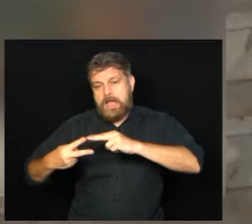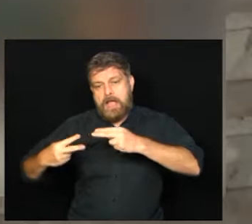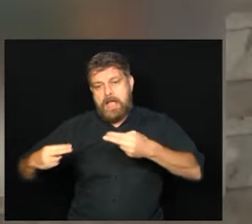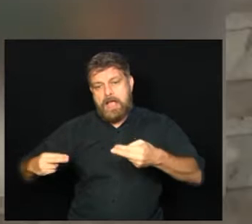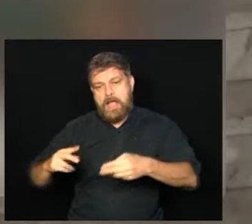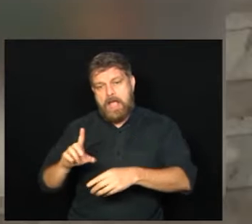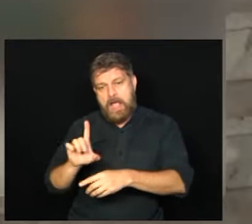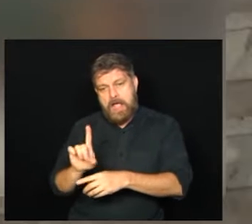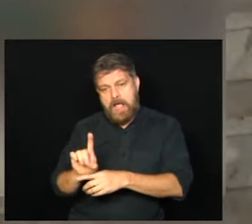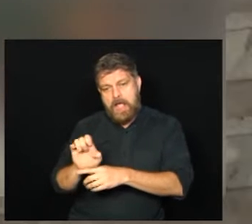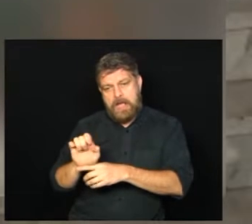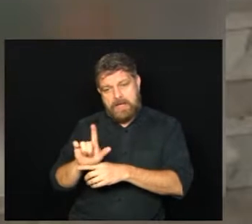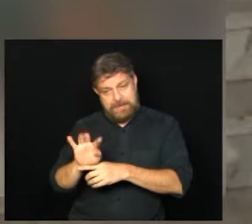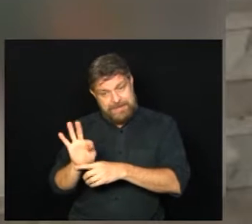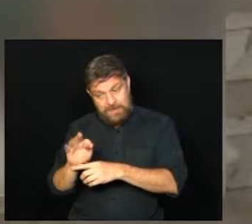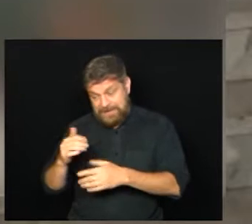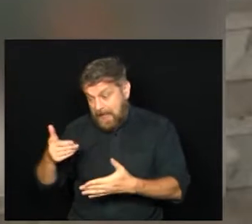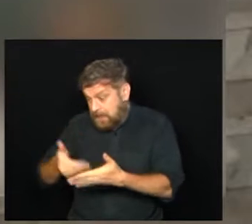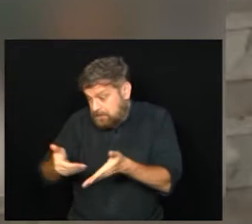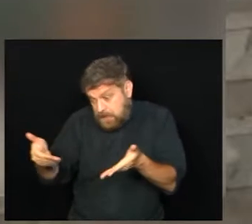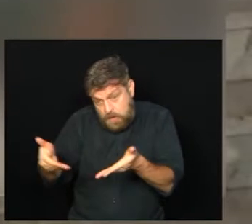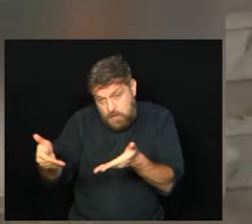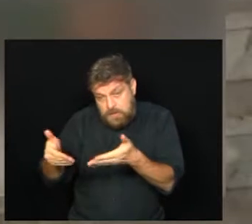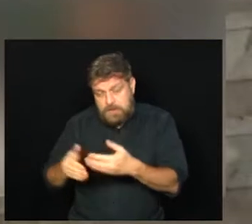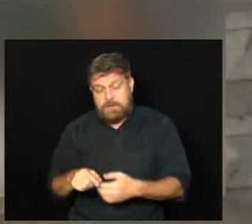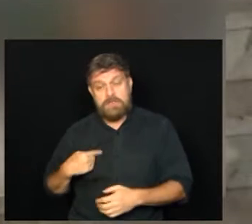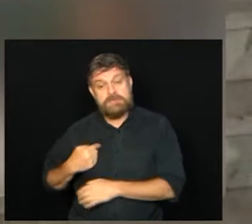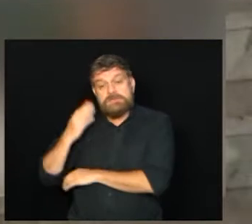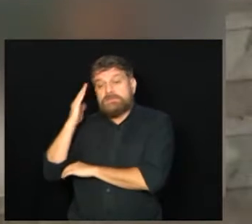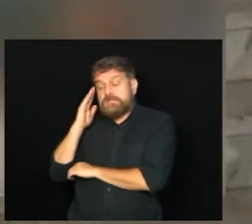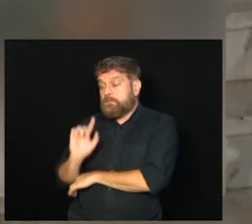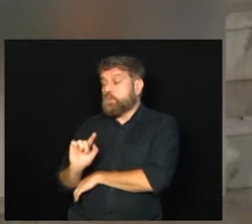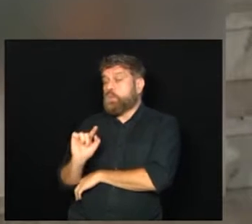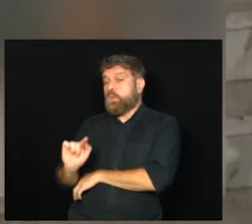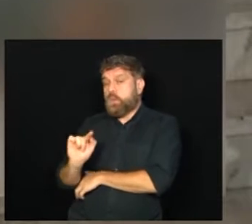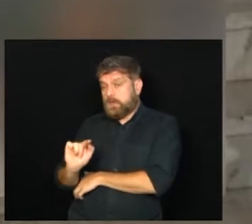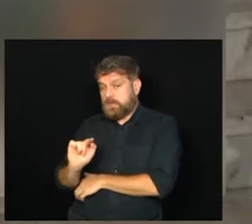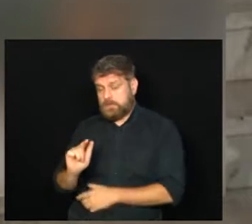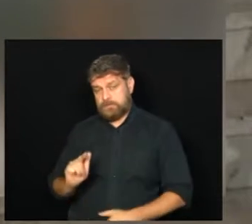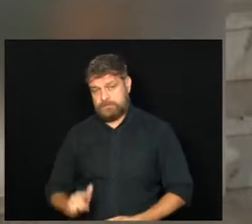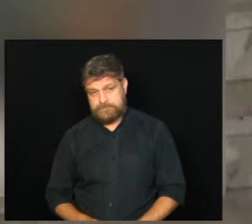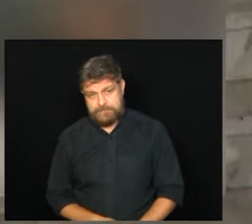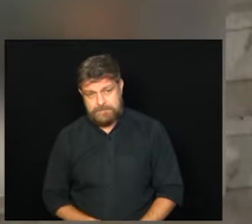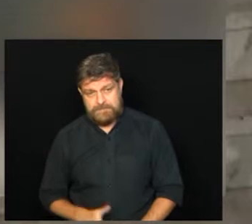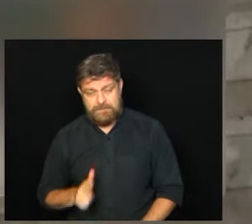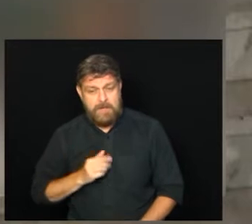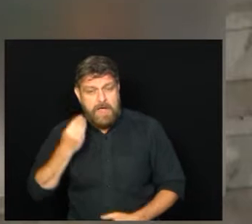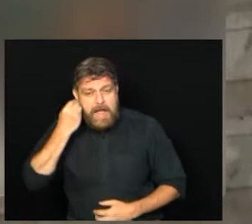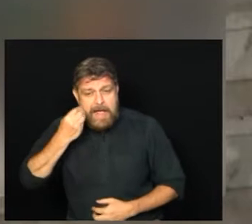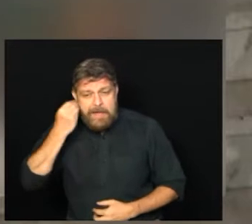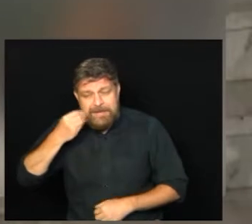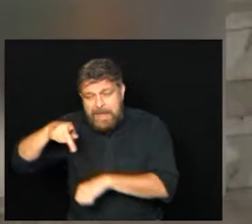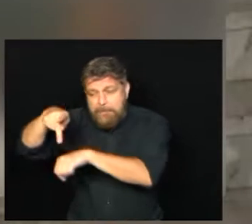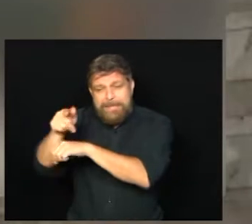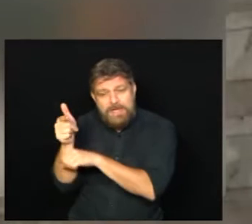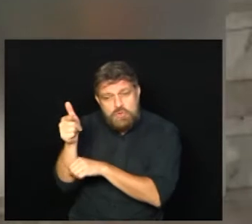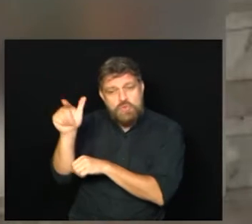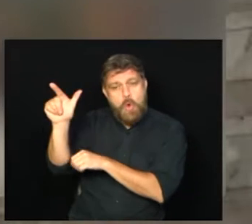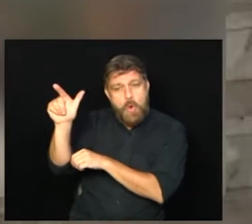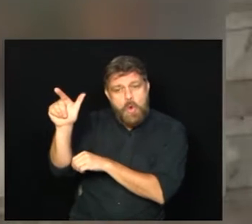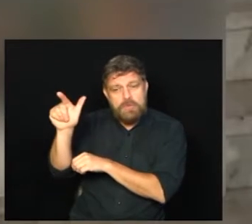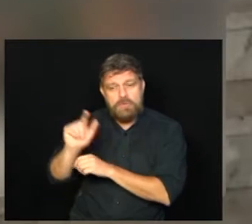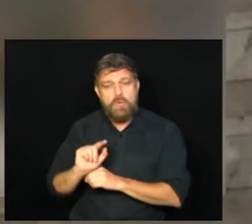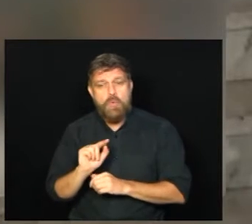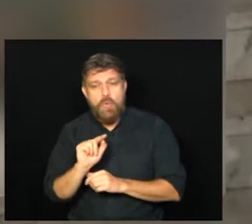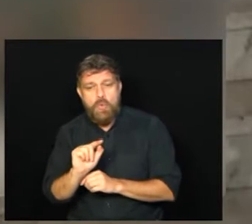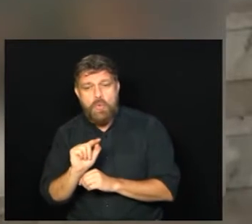variante, até o presente momento. O que se sabe é que, pela experiência de outros países, que